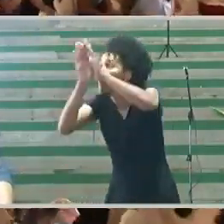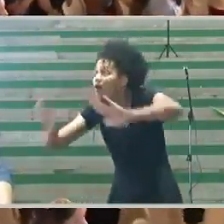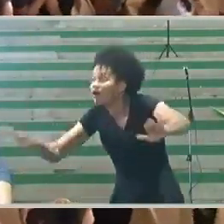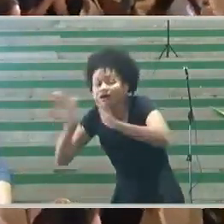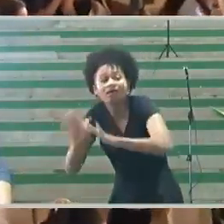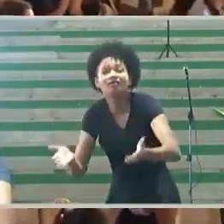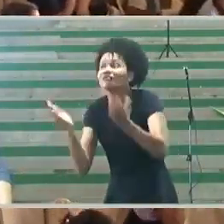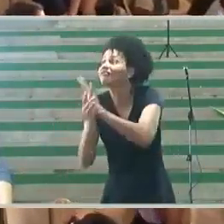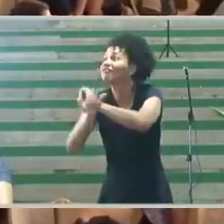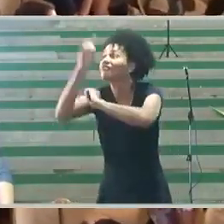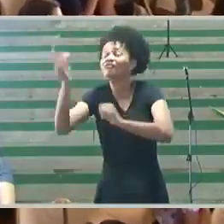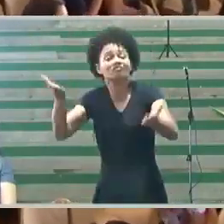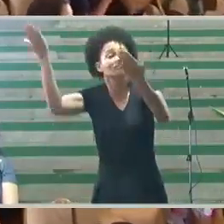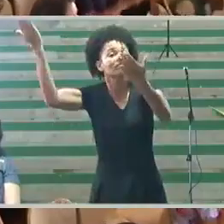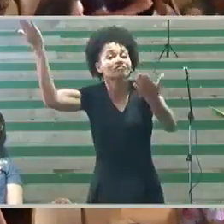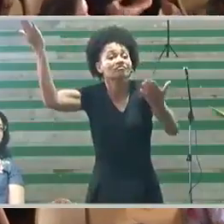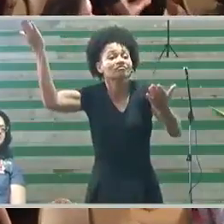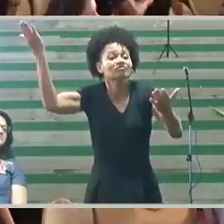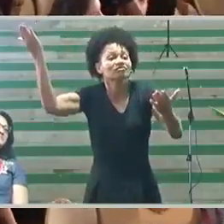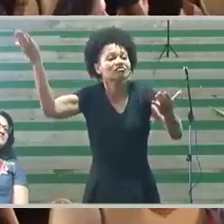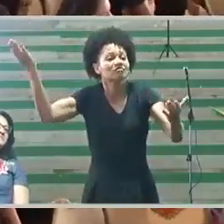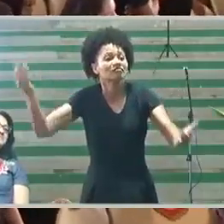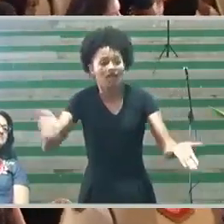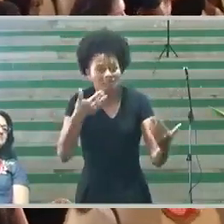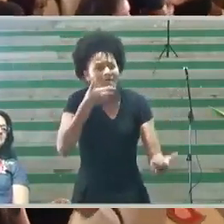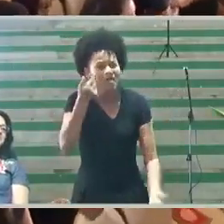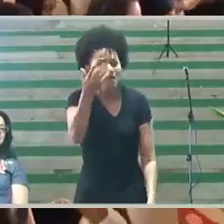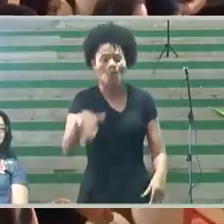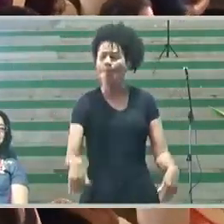Tá muito fraco, o que, que é isso? Você pode fazer melhor.